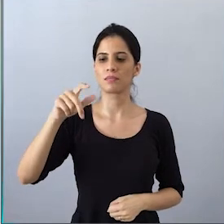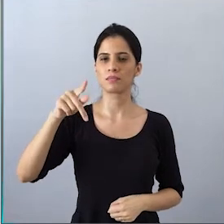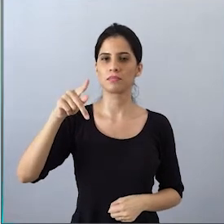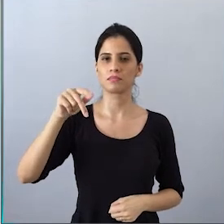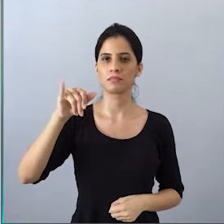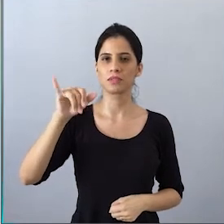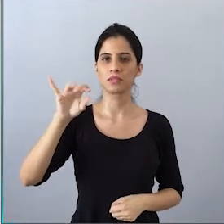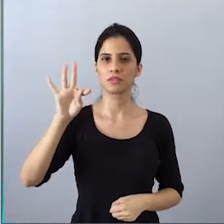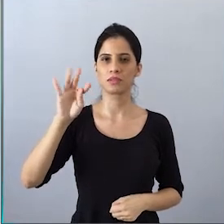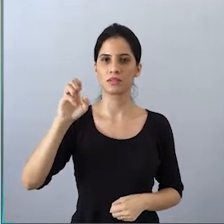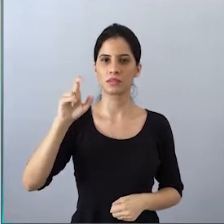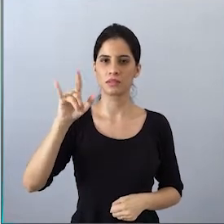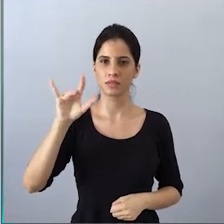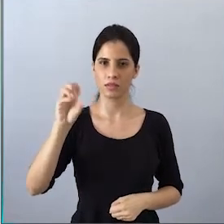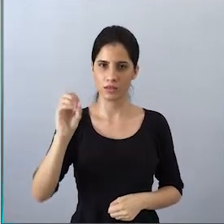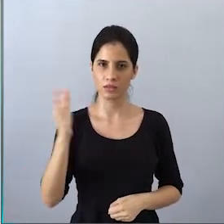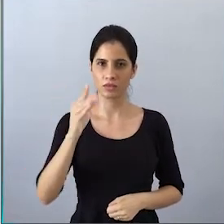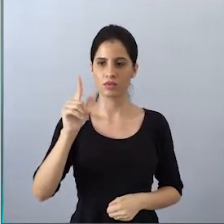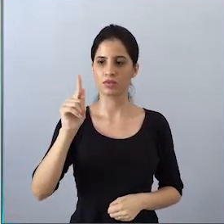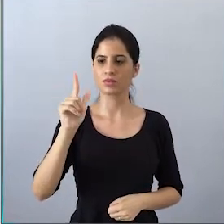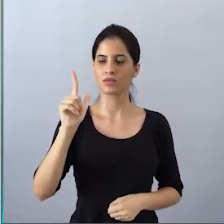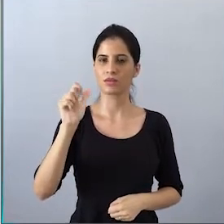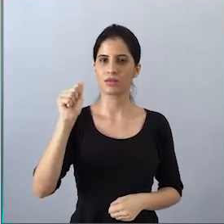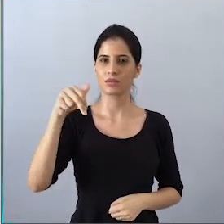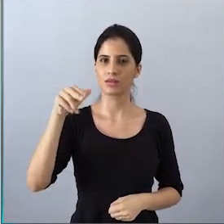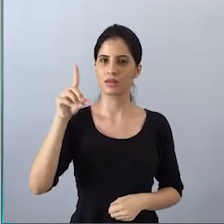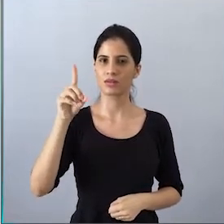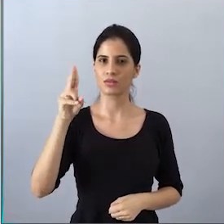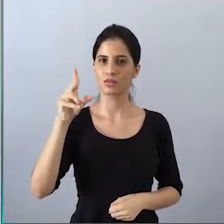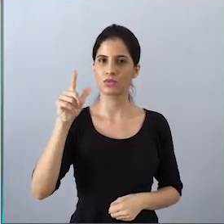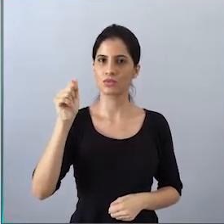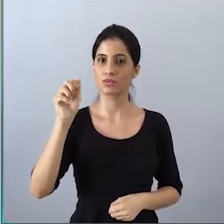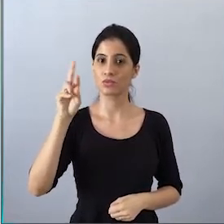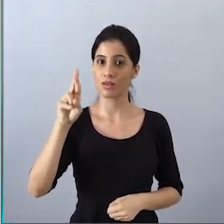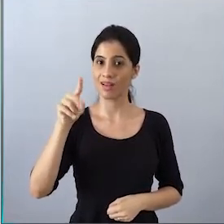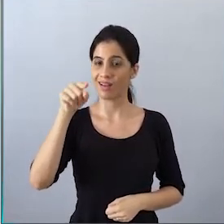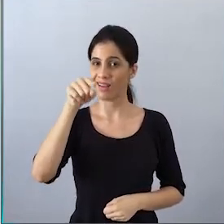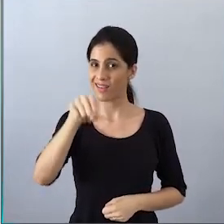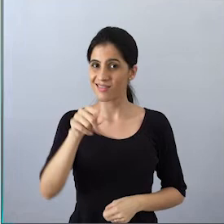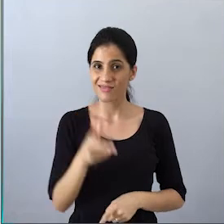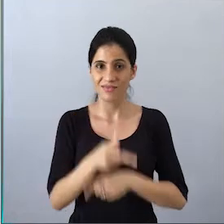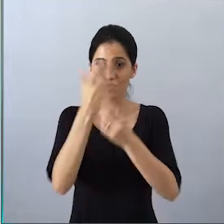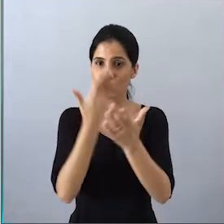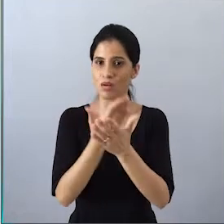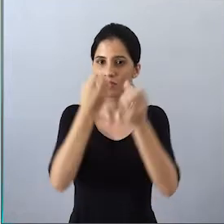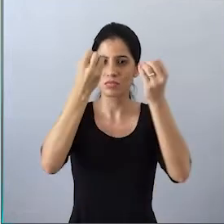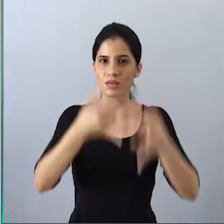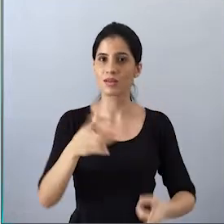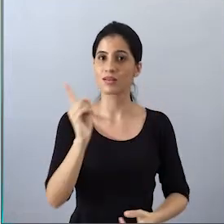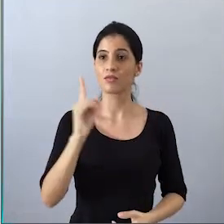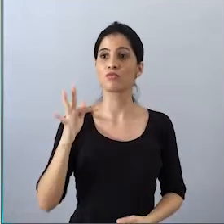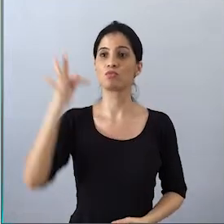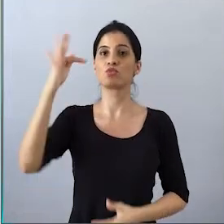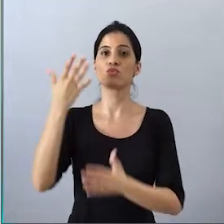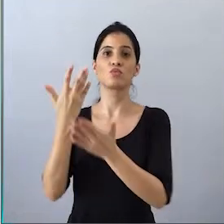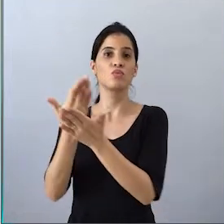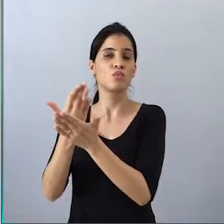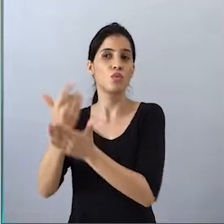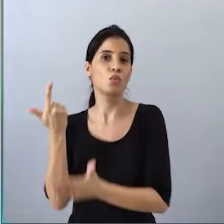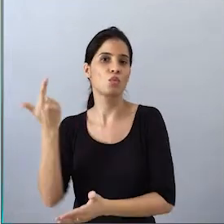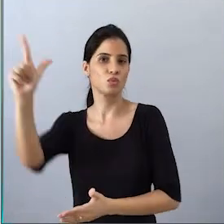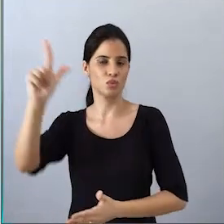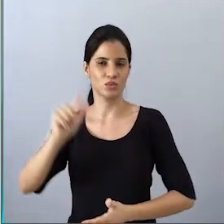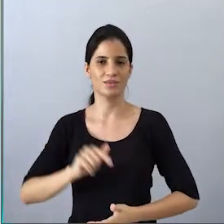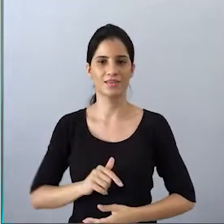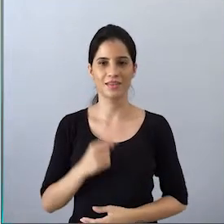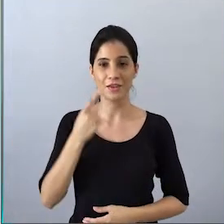epitélios glandulares serão discorridos posteriormente. Observe que nas imagens esquemáticas não vemos a presença de